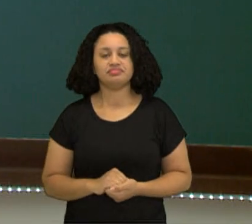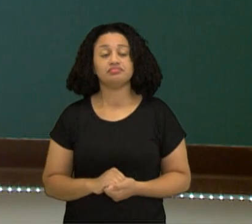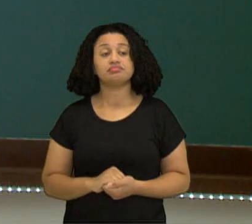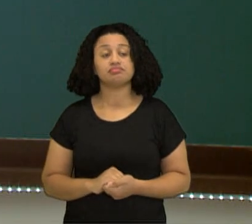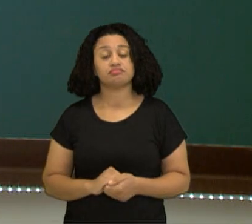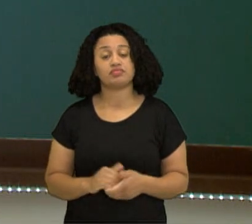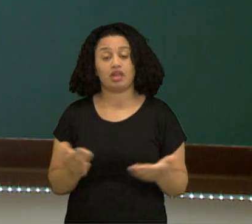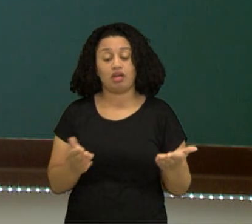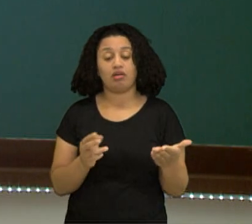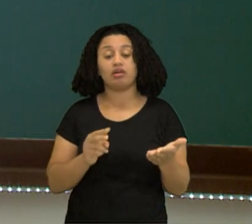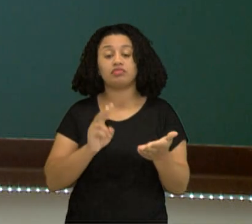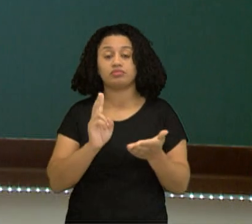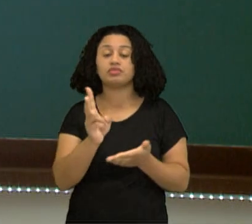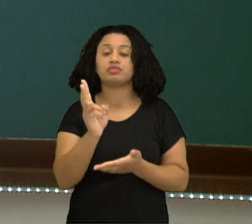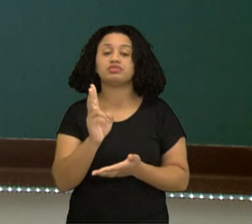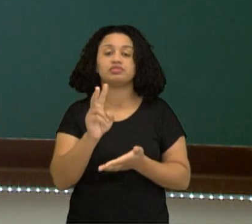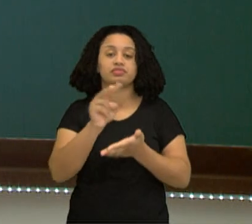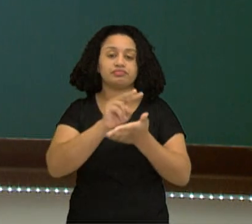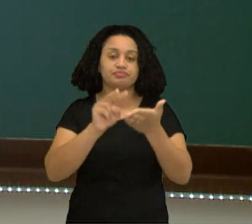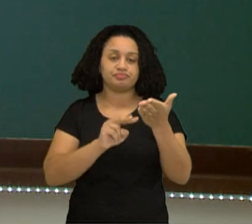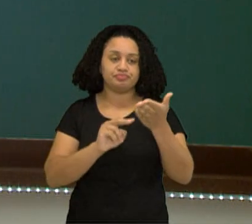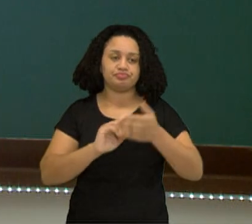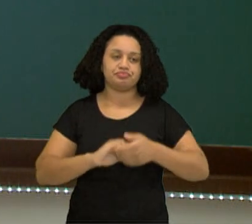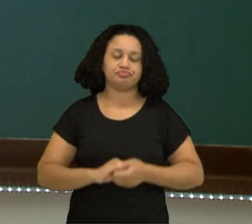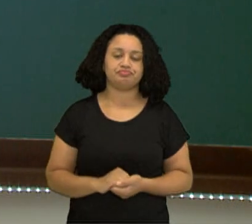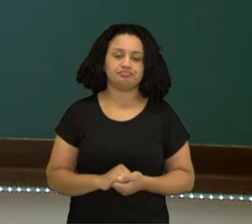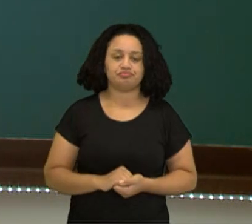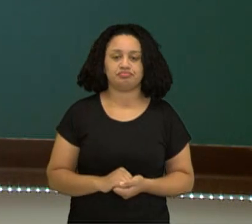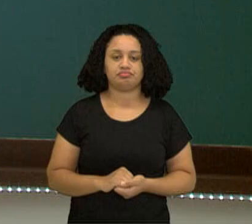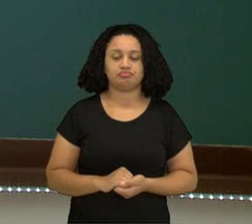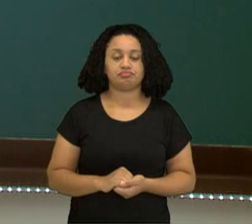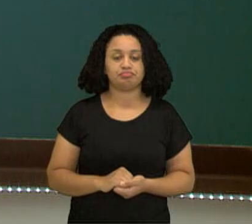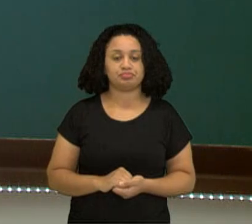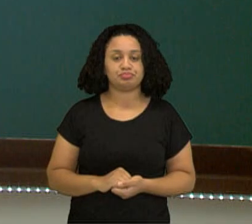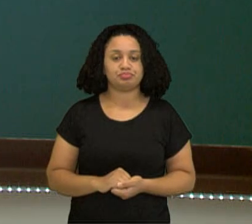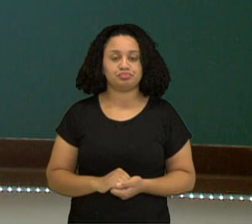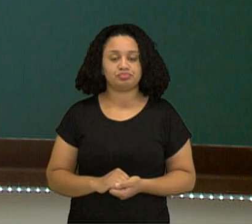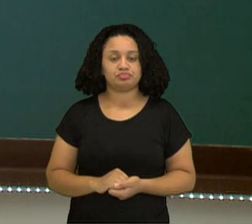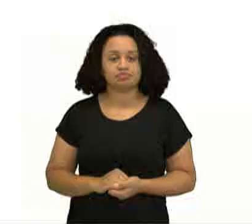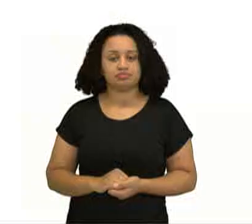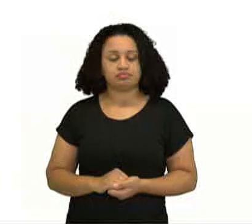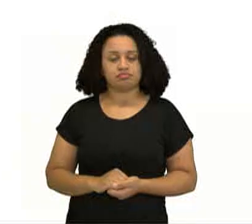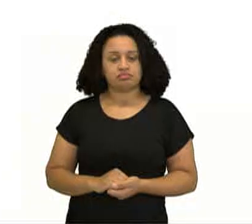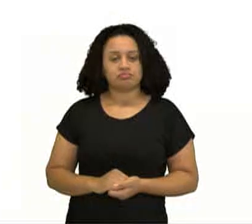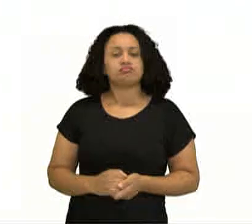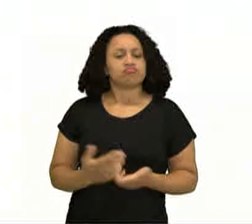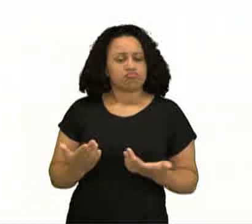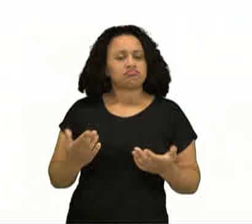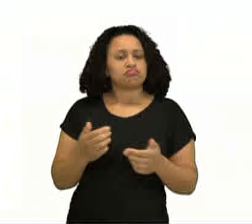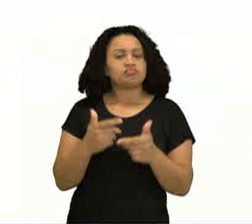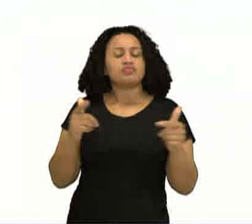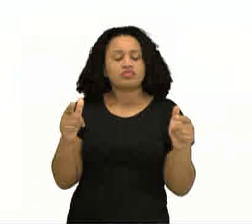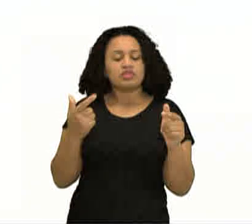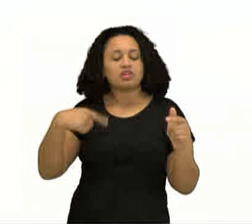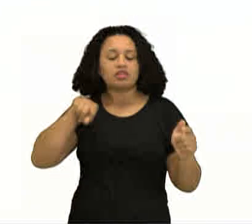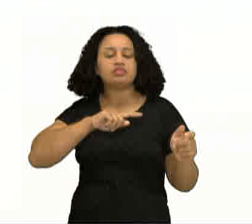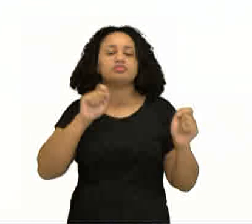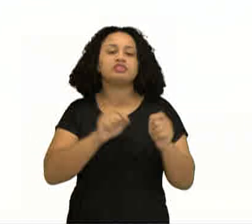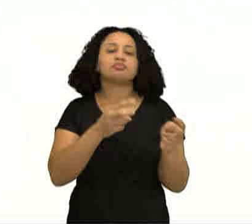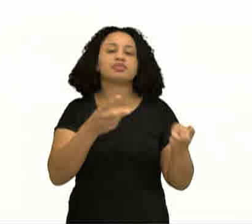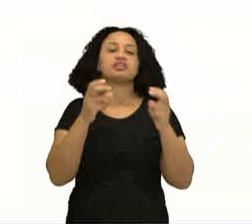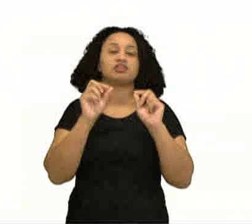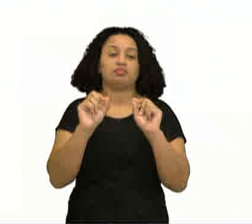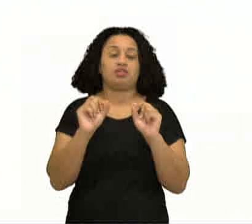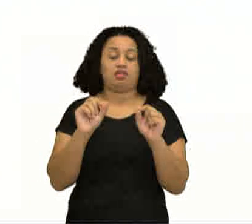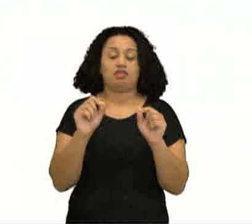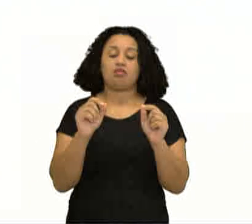E continuamos a nossa leitura. Uma das grandes causas que podemos considerar como o